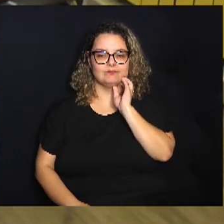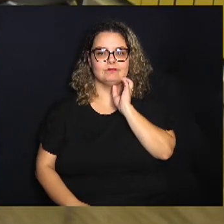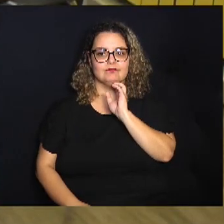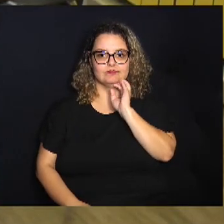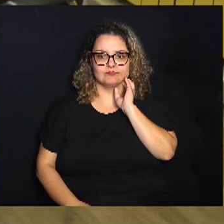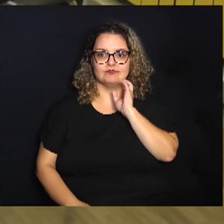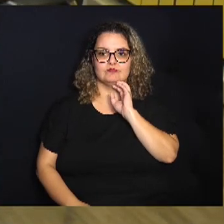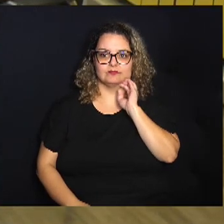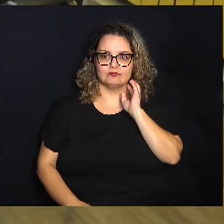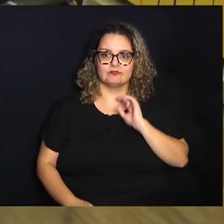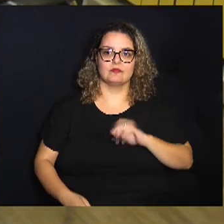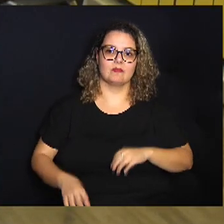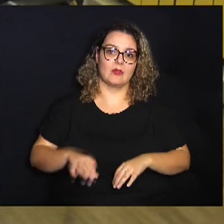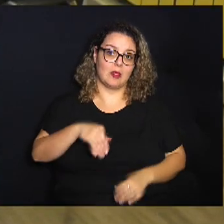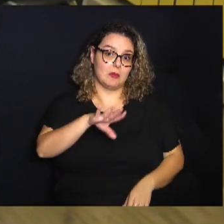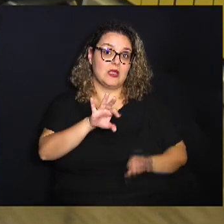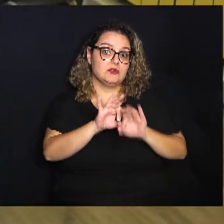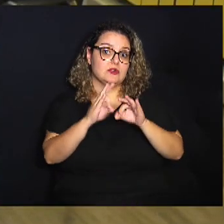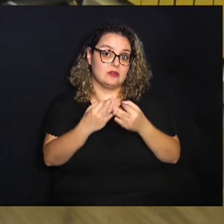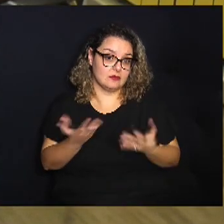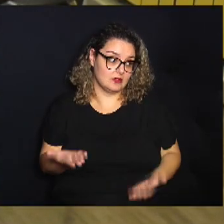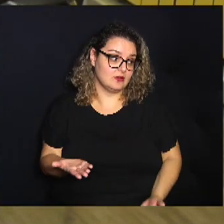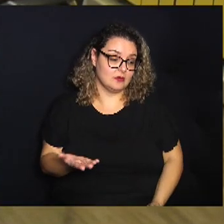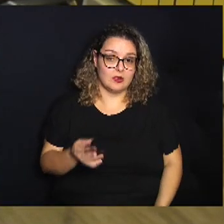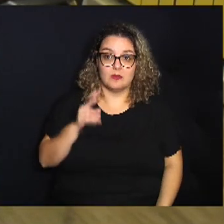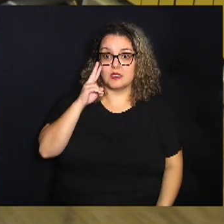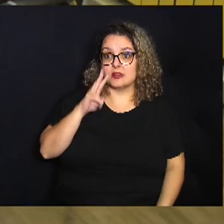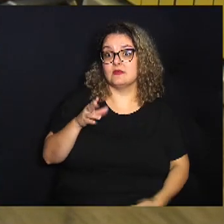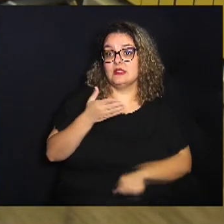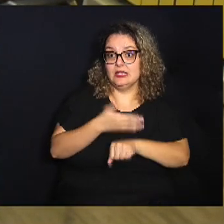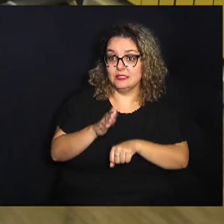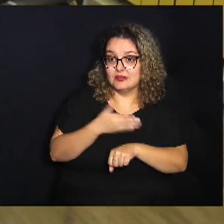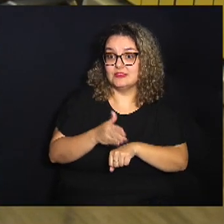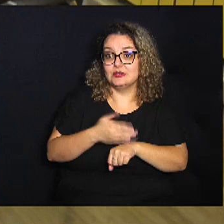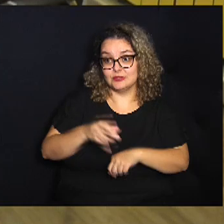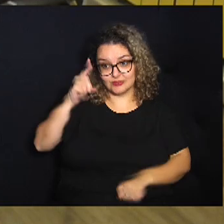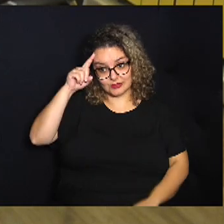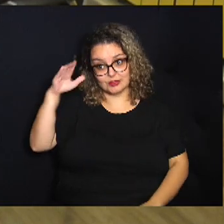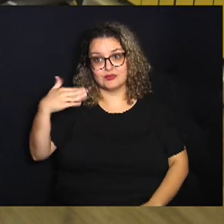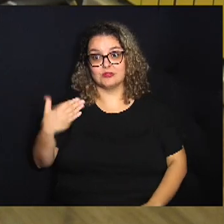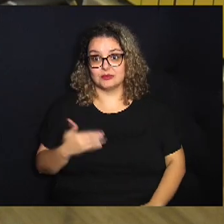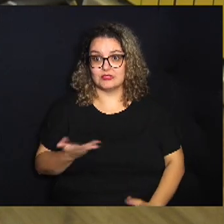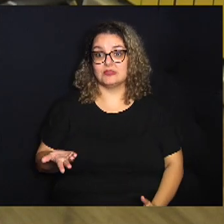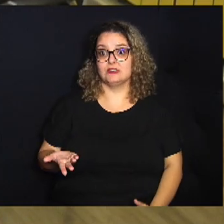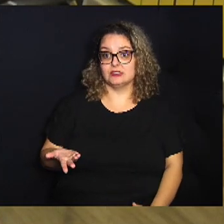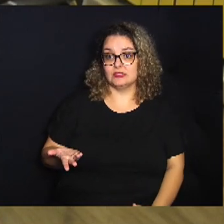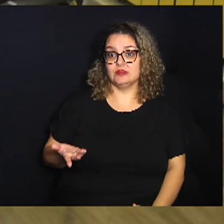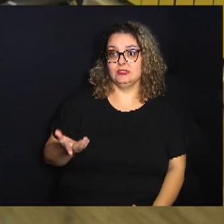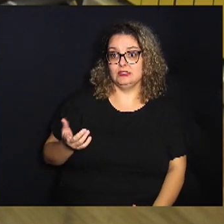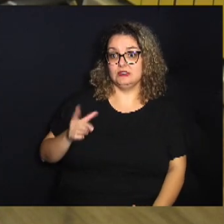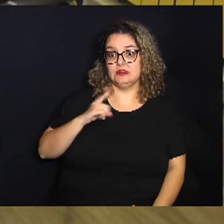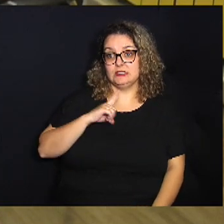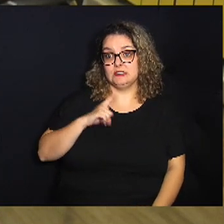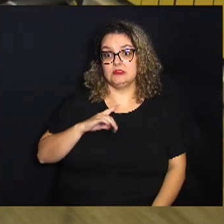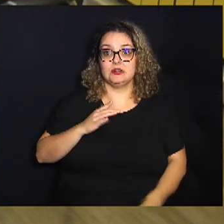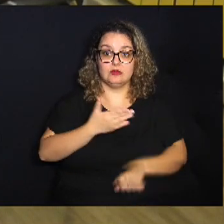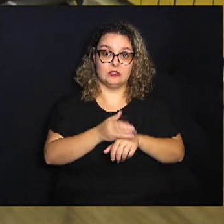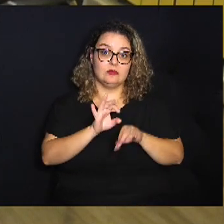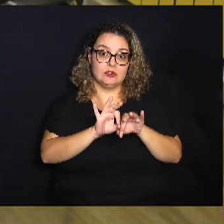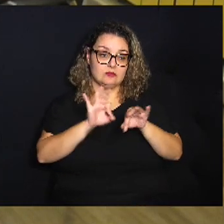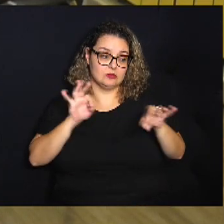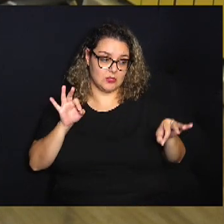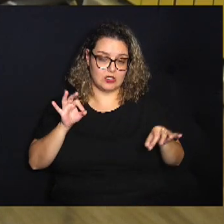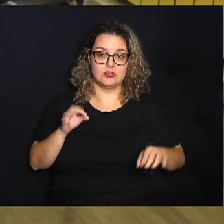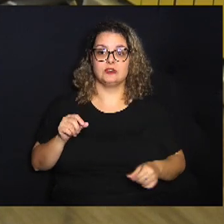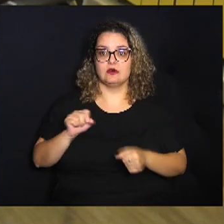quase mais do que família, né? Porque você acaba vendo o treinador todo dia. E aí tem os treinadores à distância. Eu já fiz as